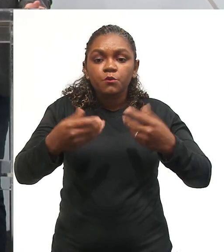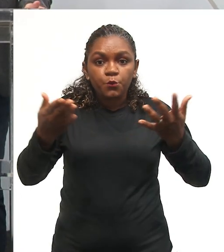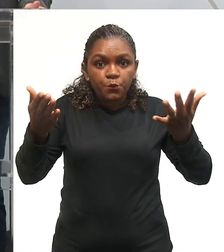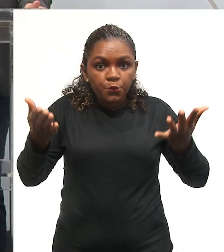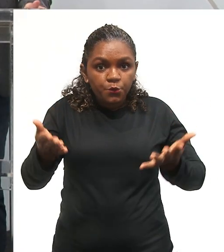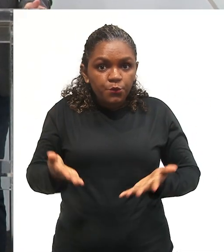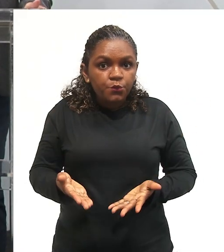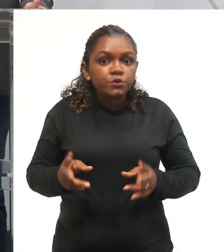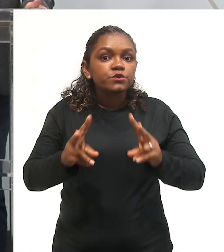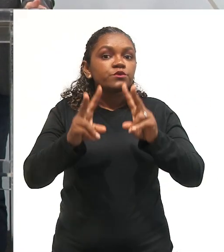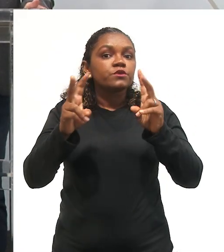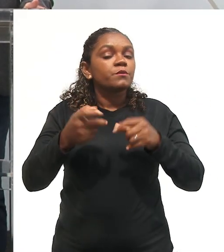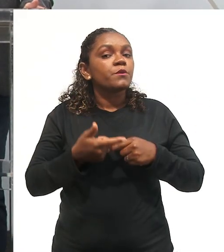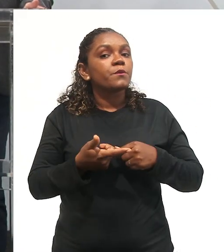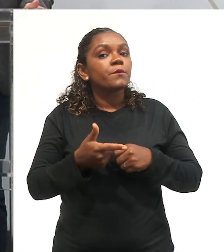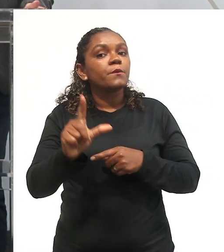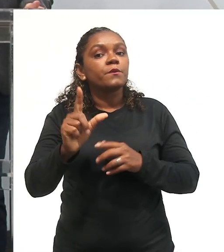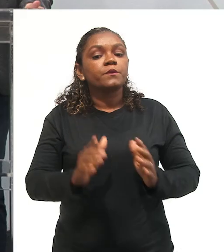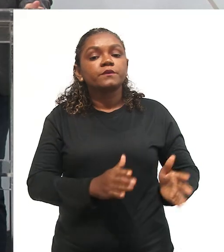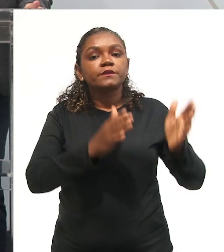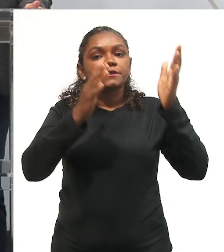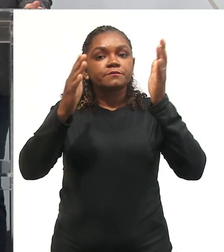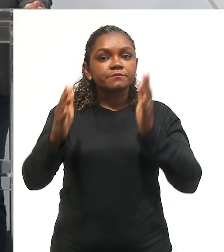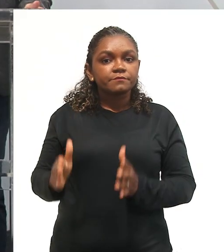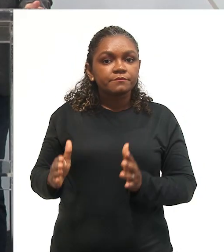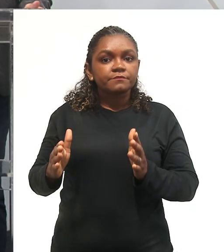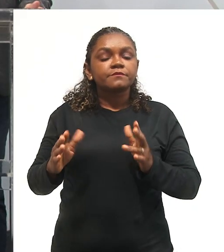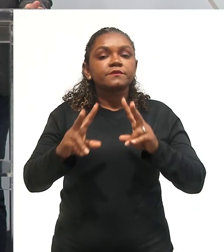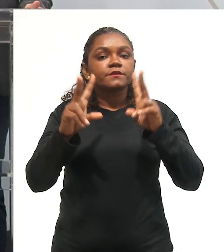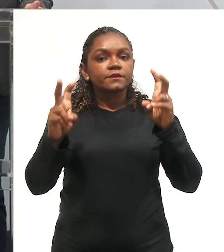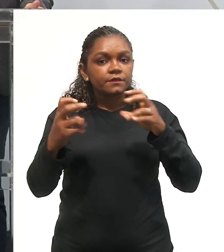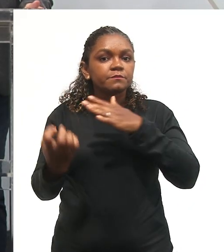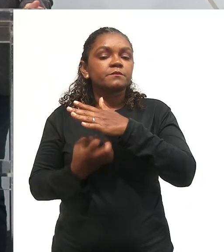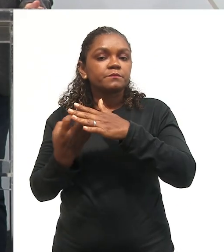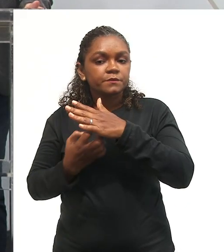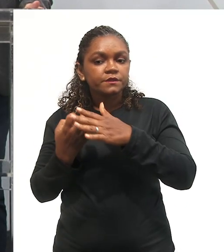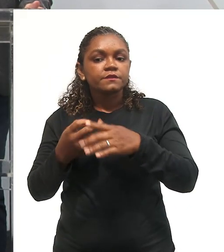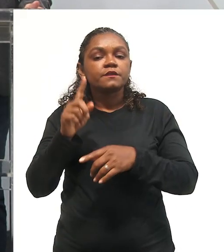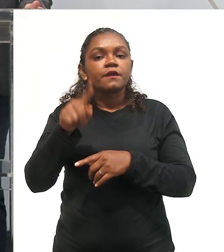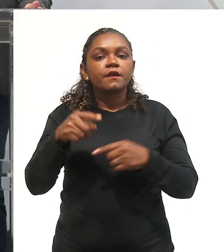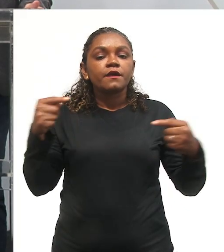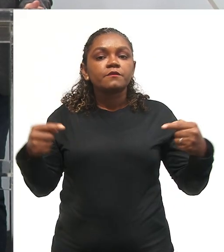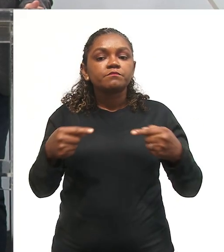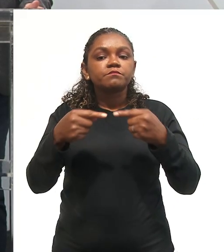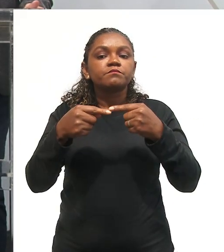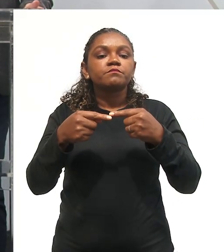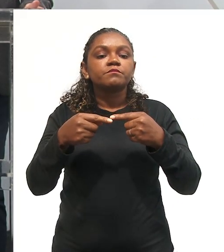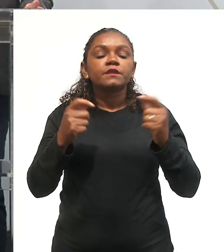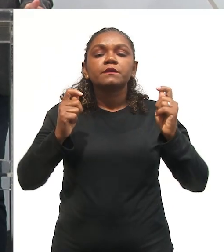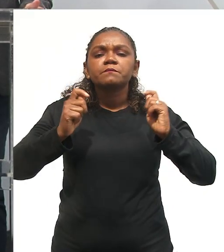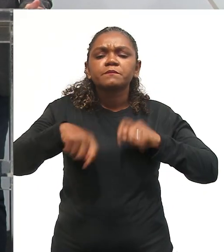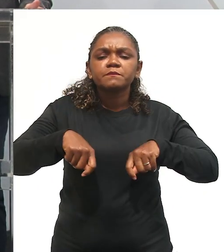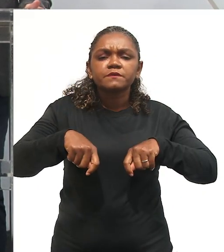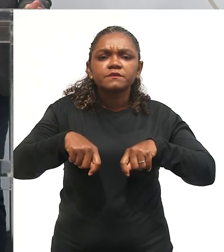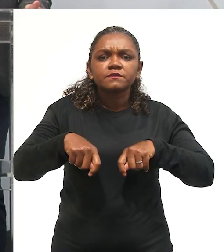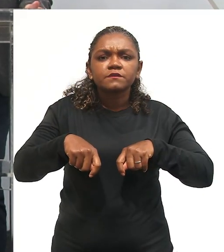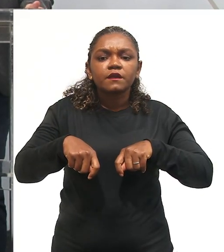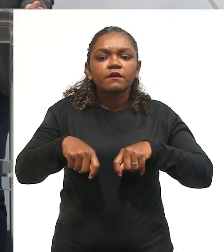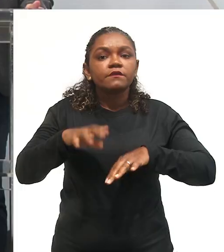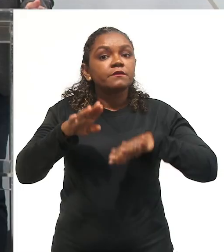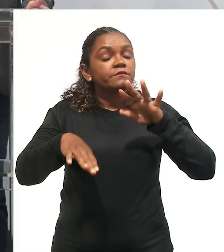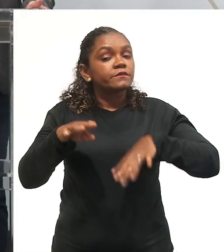vamos trabalhar com uma outra parte da pessoa jurídica, que é com relação à possibilidade de